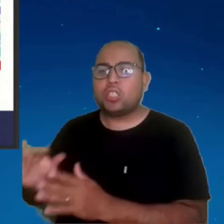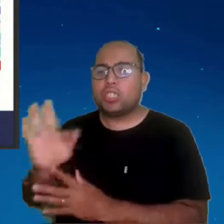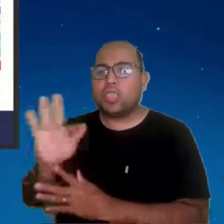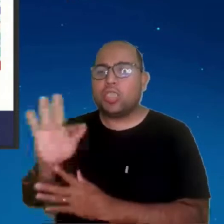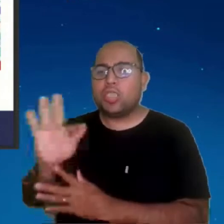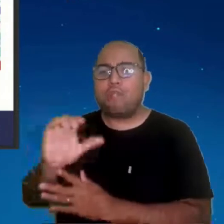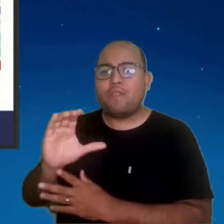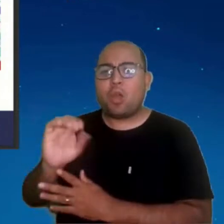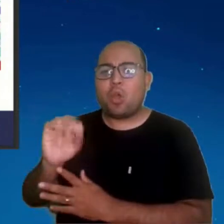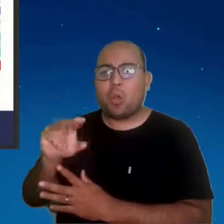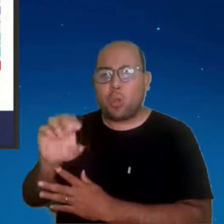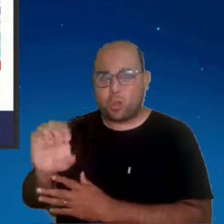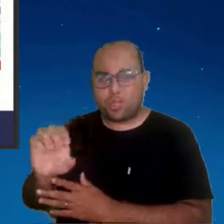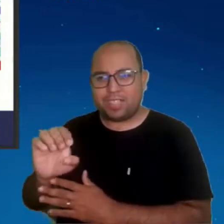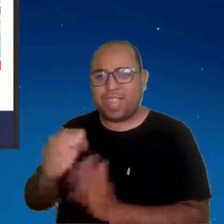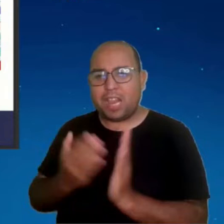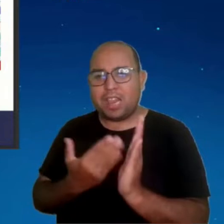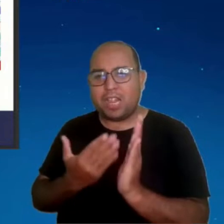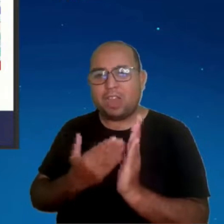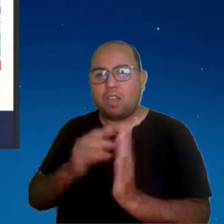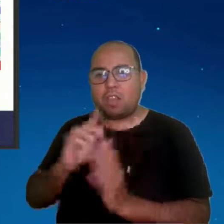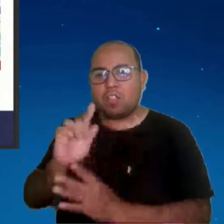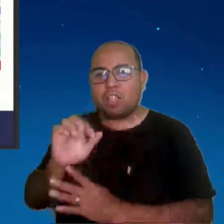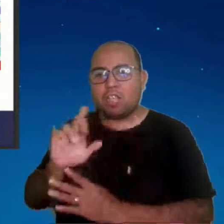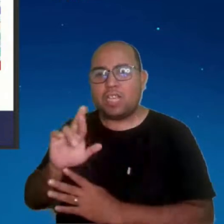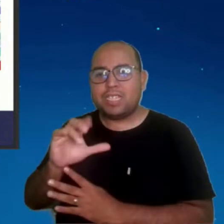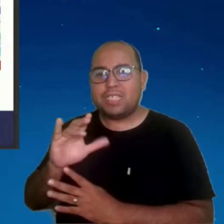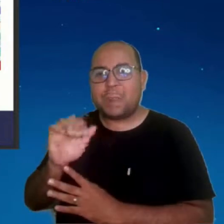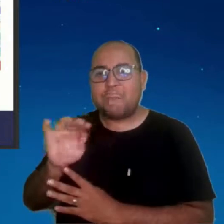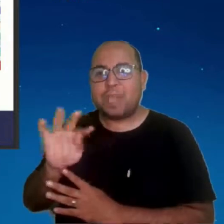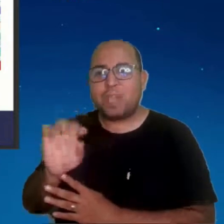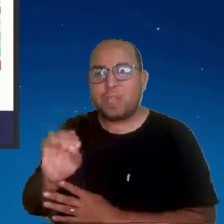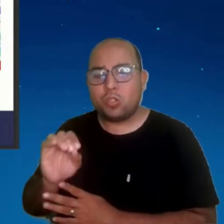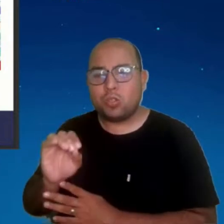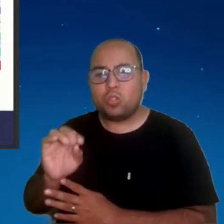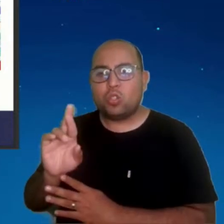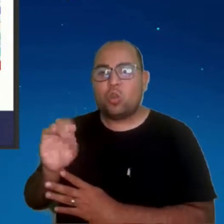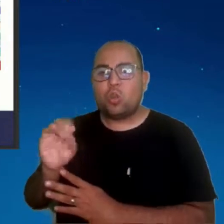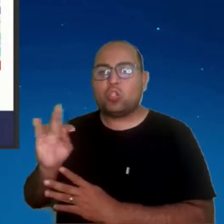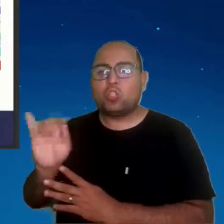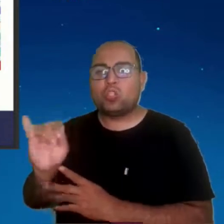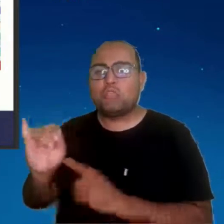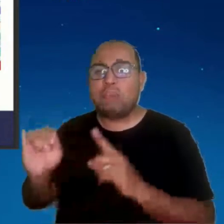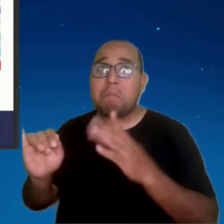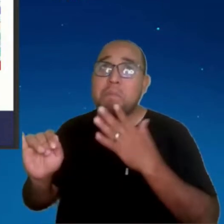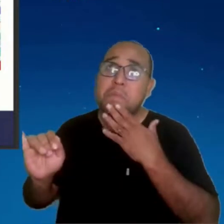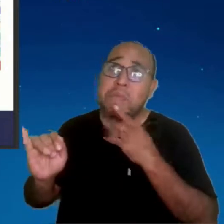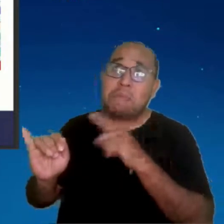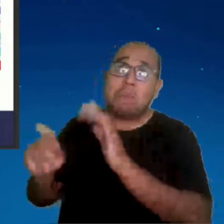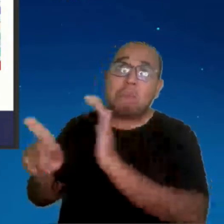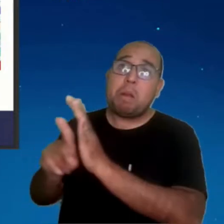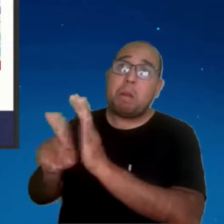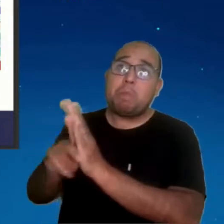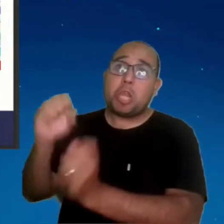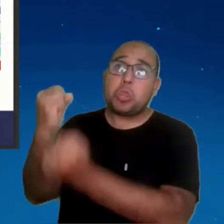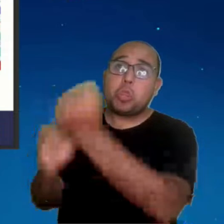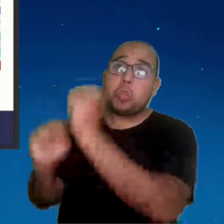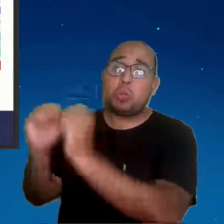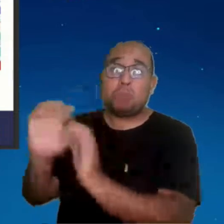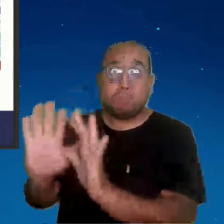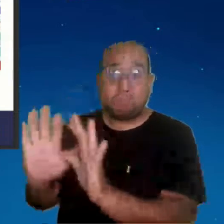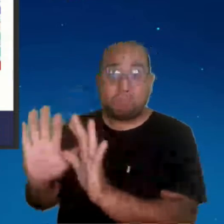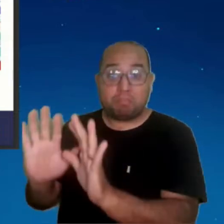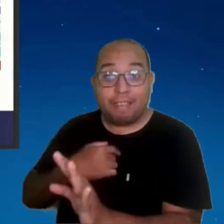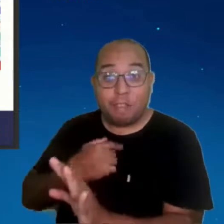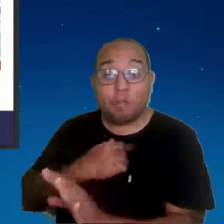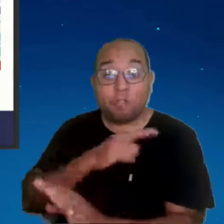né? Gerenciamento de rotina é ótimo. Ah, Marisa, mas é para a indústria. Não. Sabe o que eu fiz? Eu tinha um programa de trainee